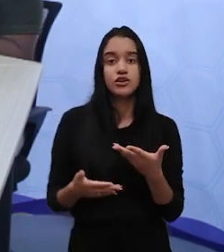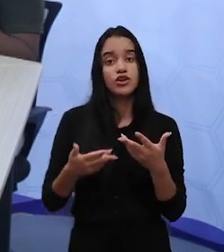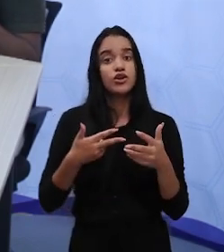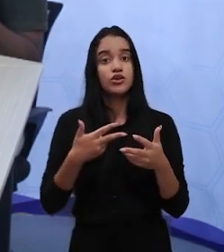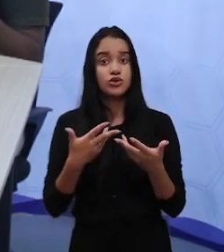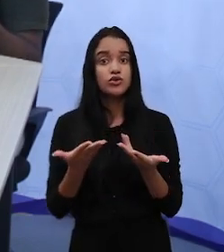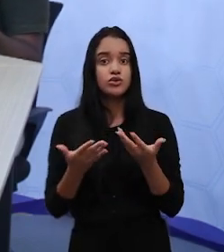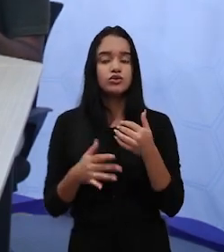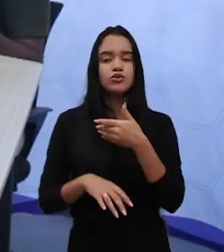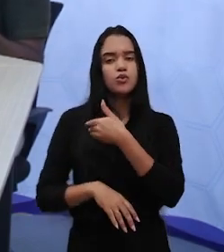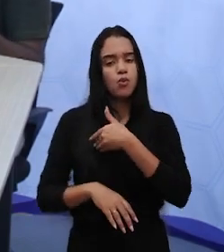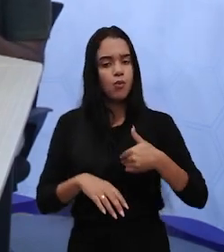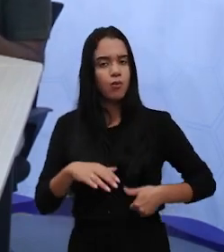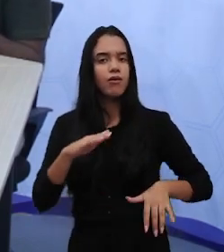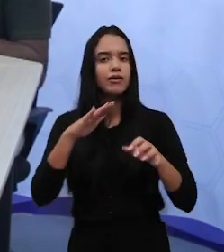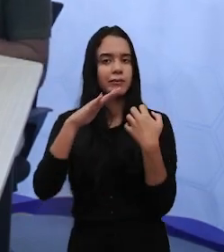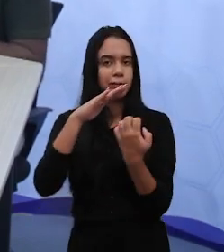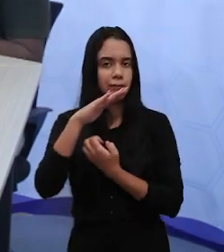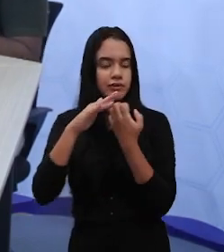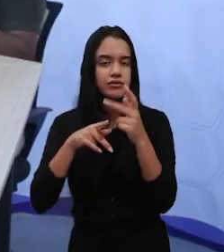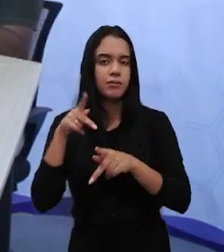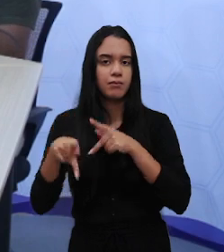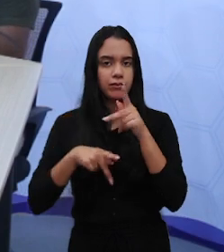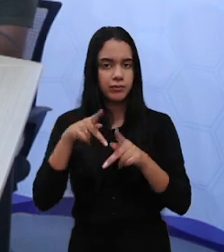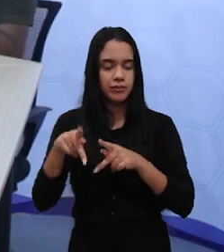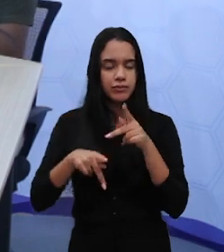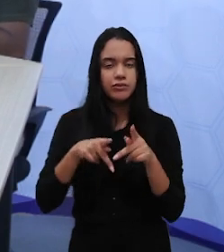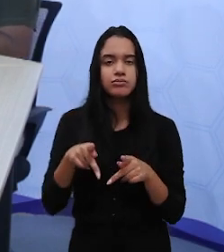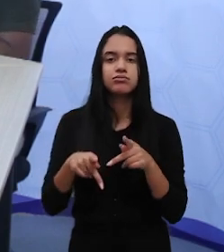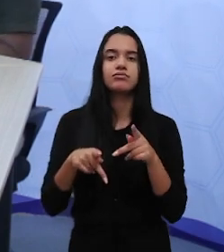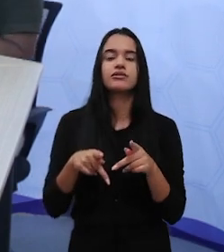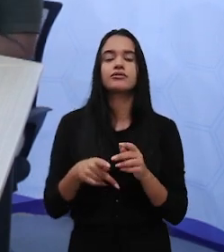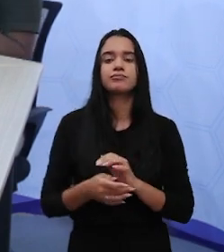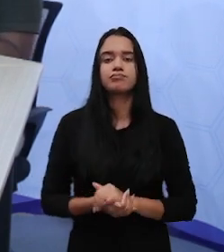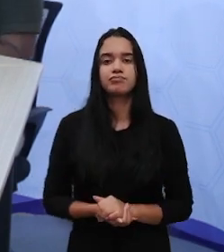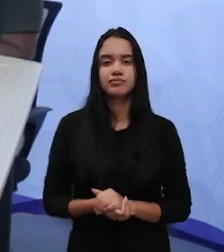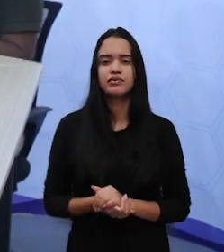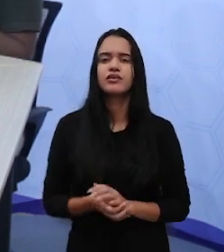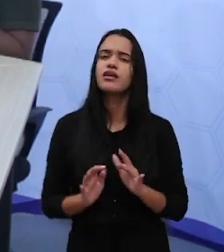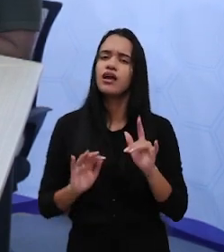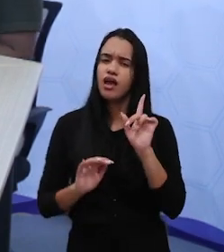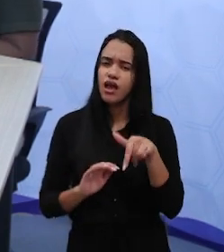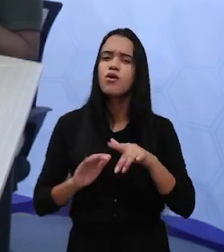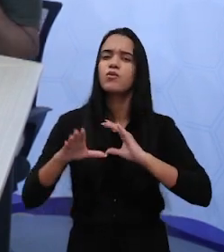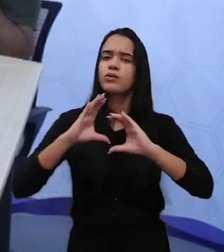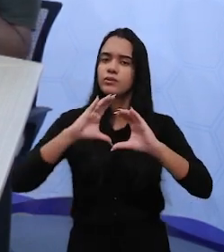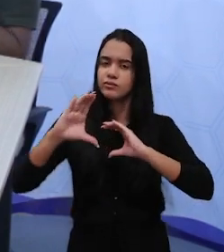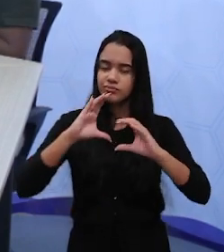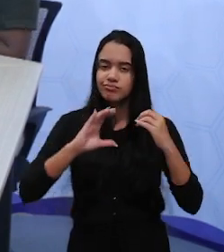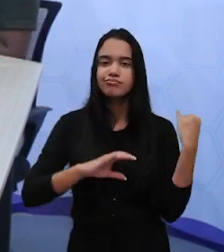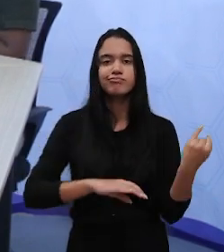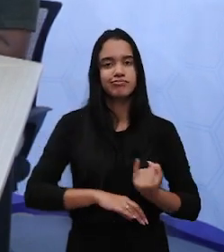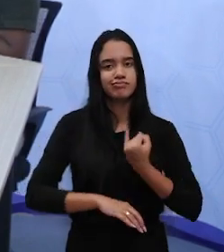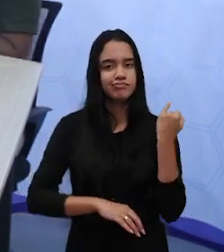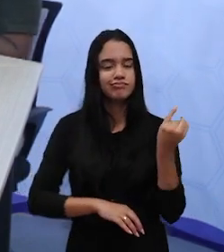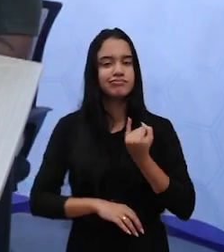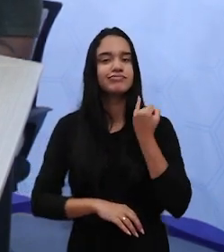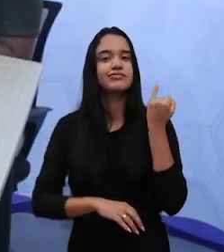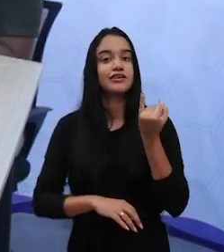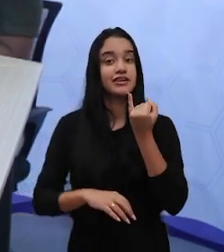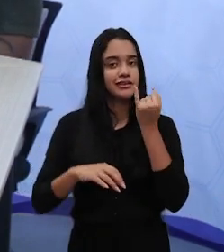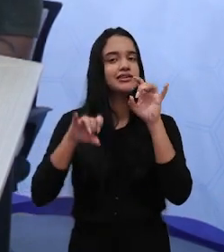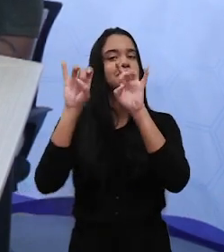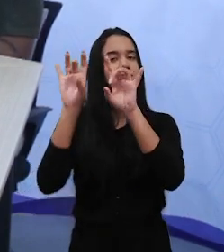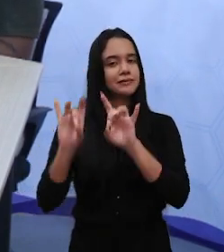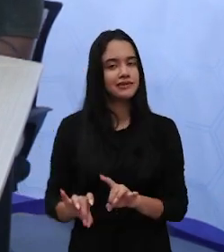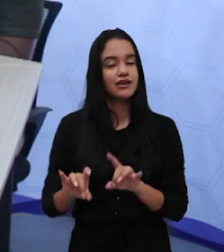que uma providência seja tomada com relação a alguma questão. É uma comunicação importante, uma comunicação